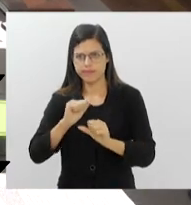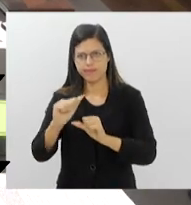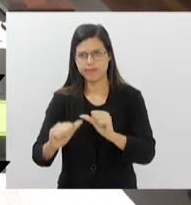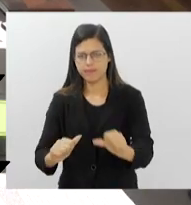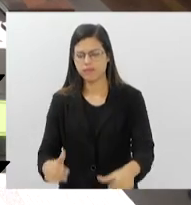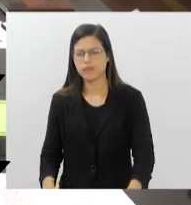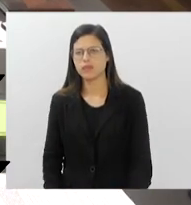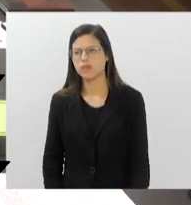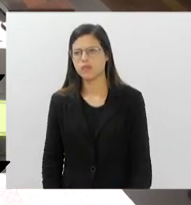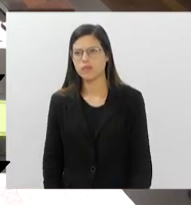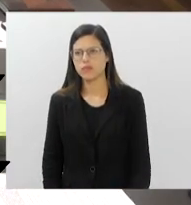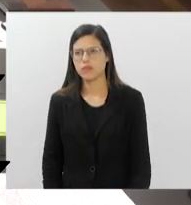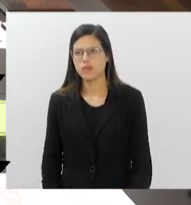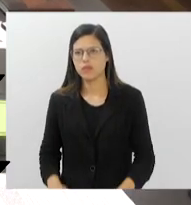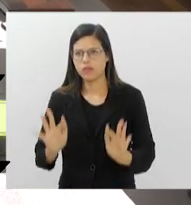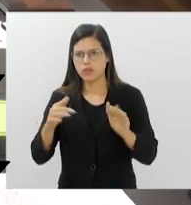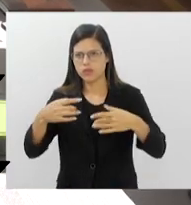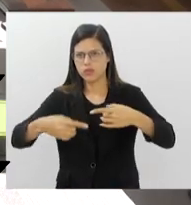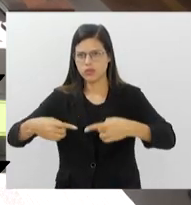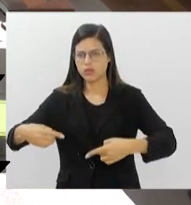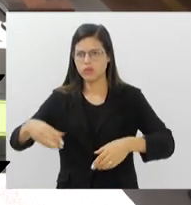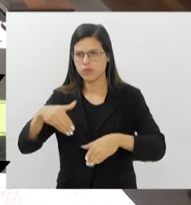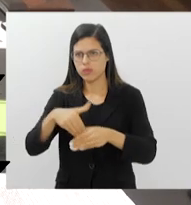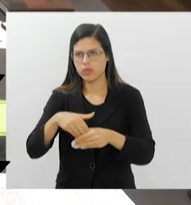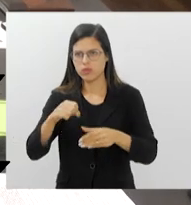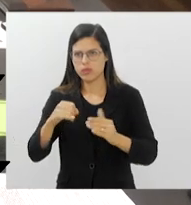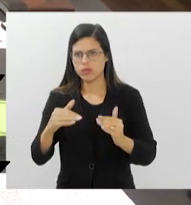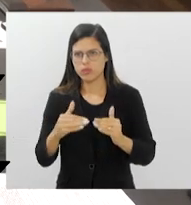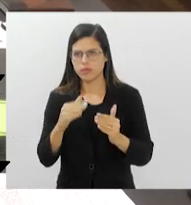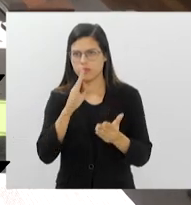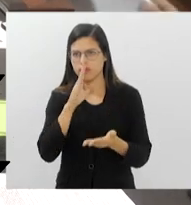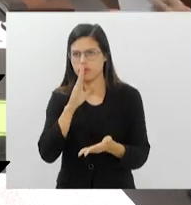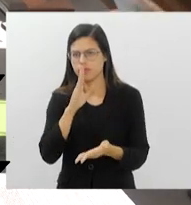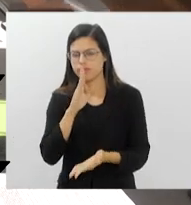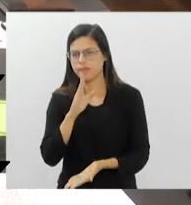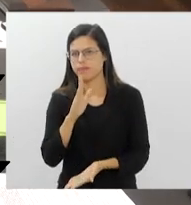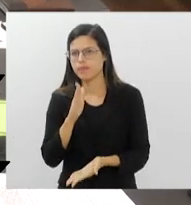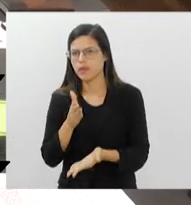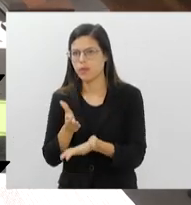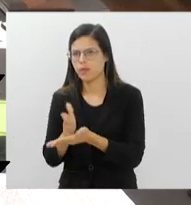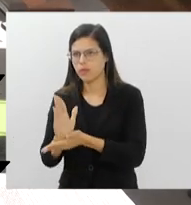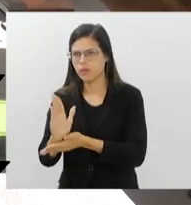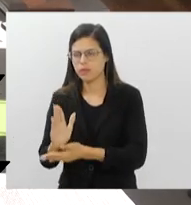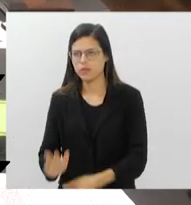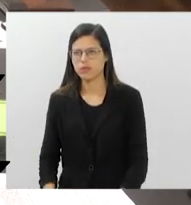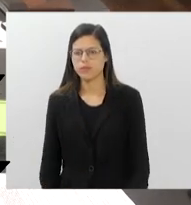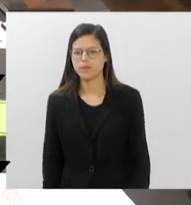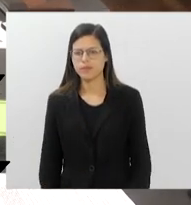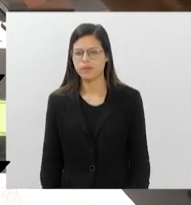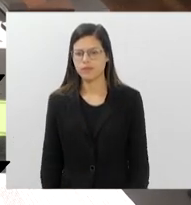Legislativa encerrada a discussão e votação senhores que aprovam o novo parecer permaneçam Como estão